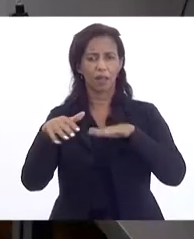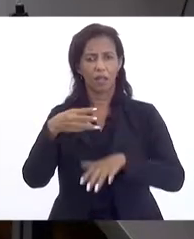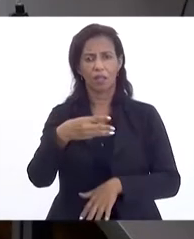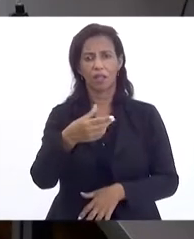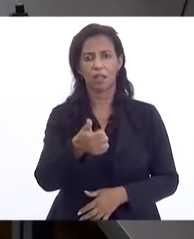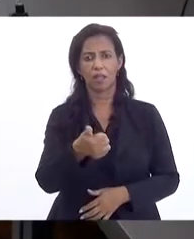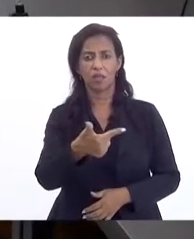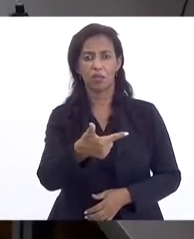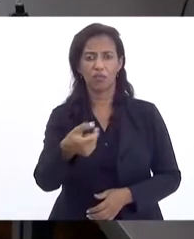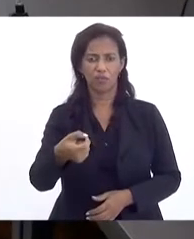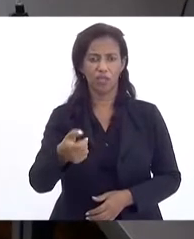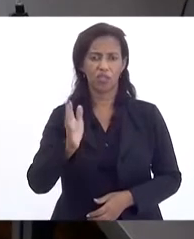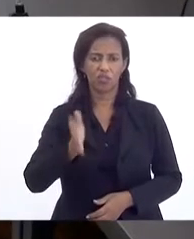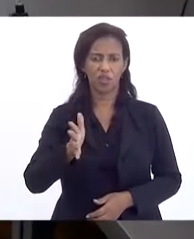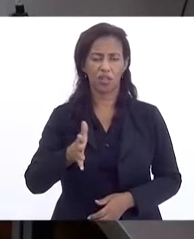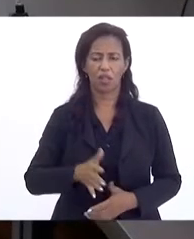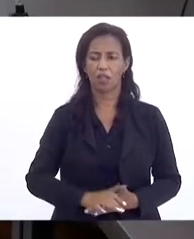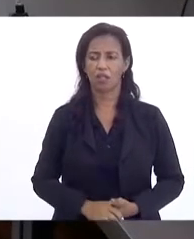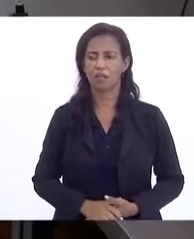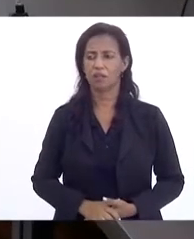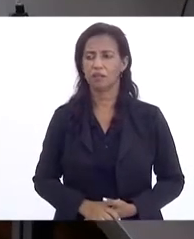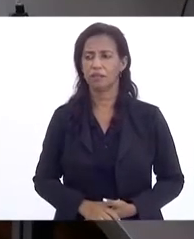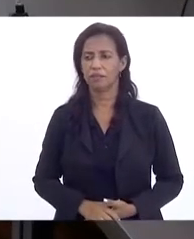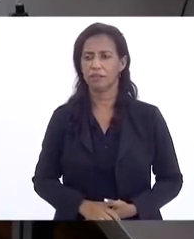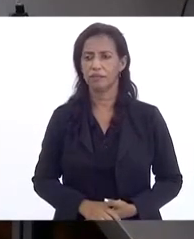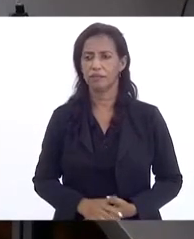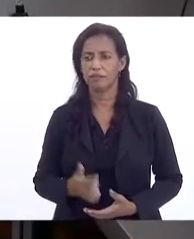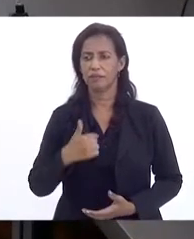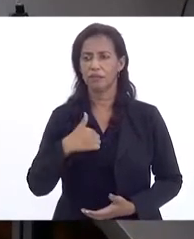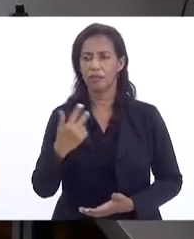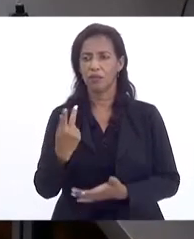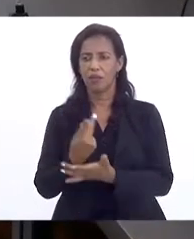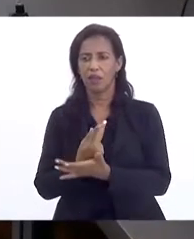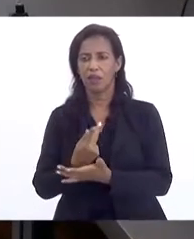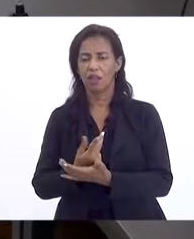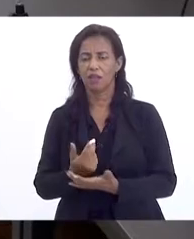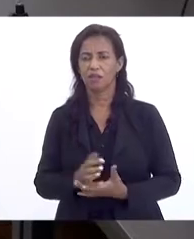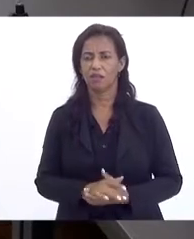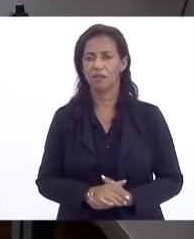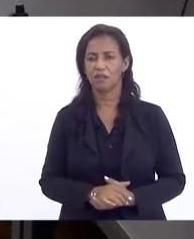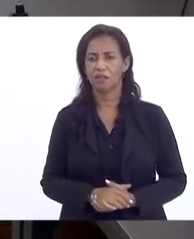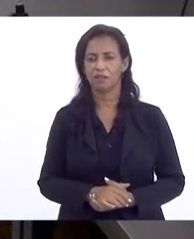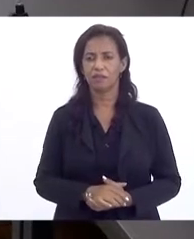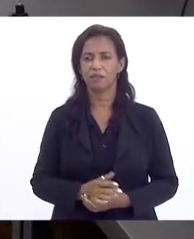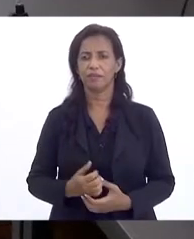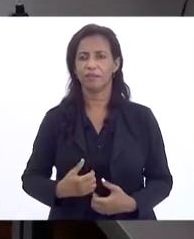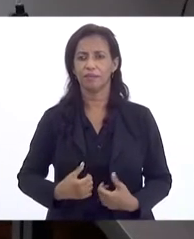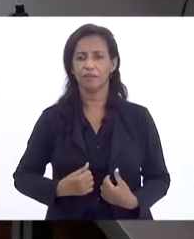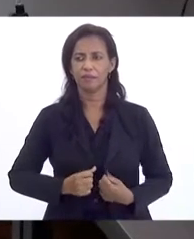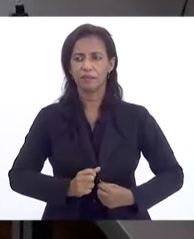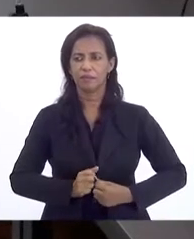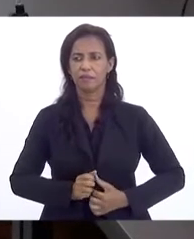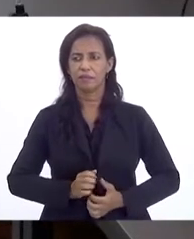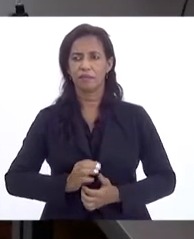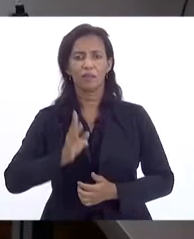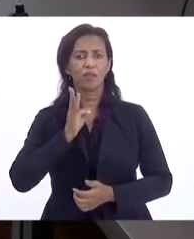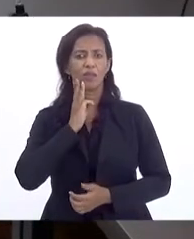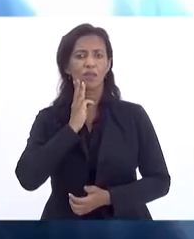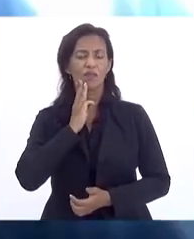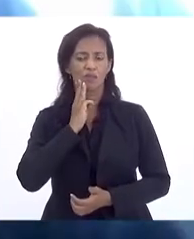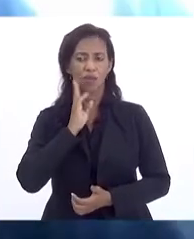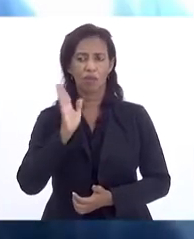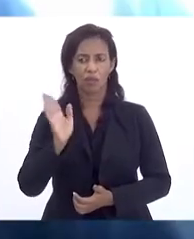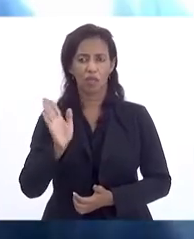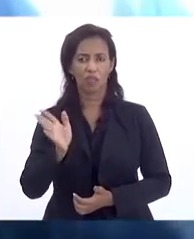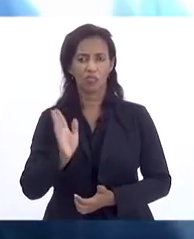3120. Ah, bom. Tá sim, eu que estou errado. Está ficando louco. Ia fazer uma companhia do Valdec, ao Valdec Carreiro, okay.